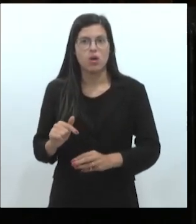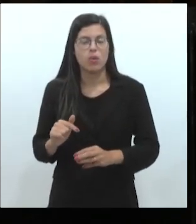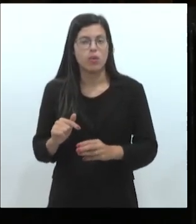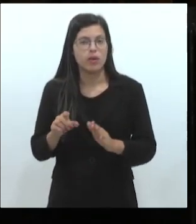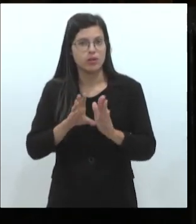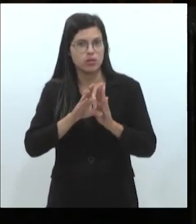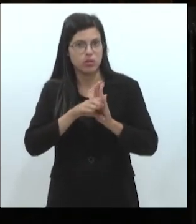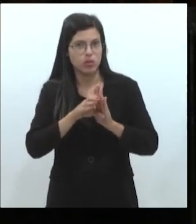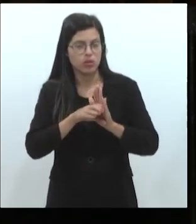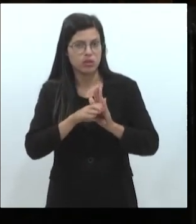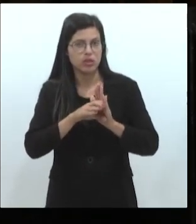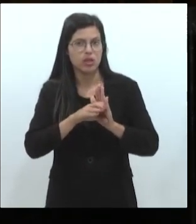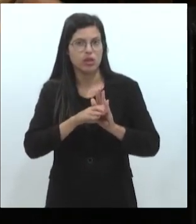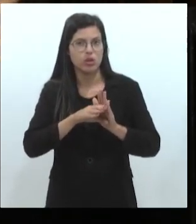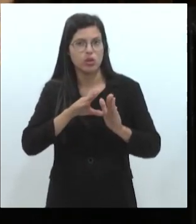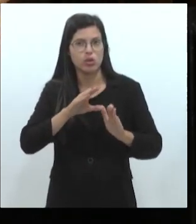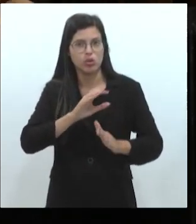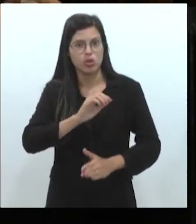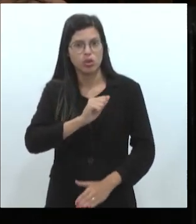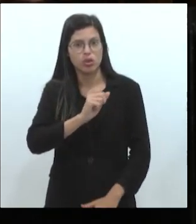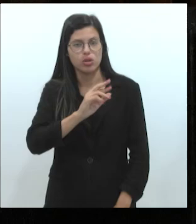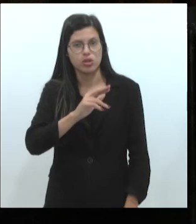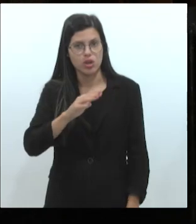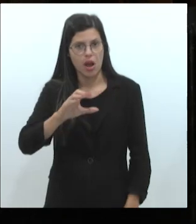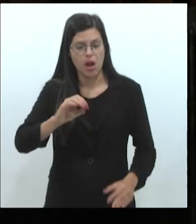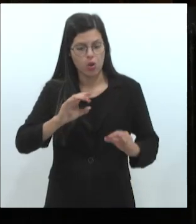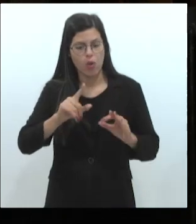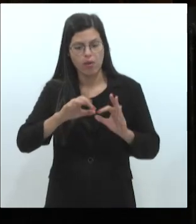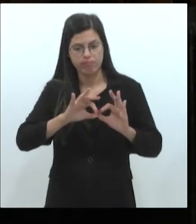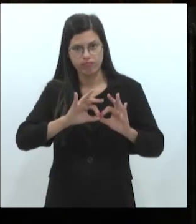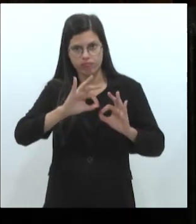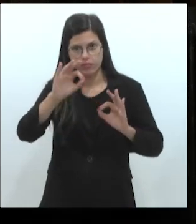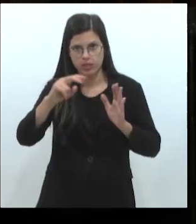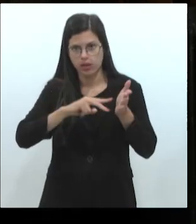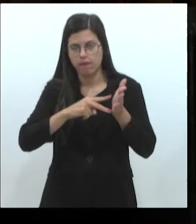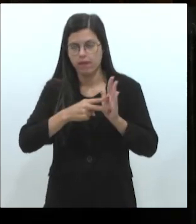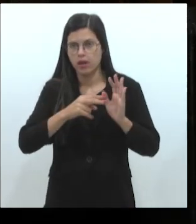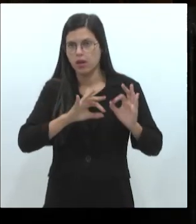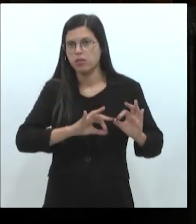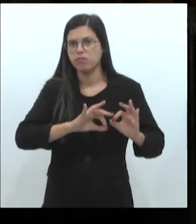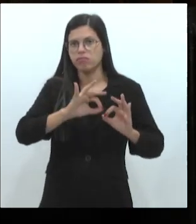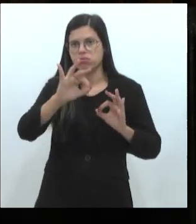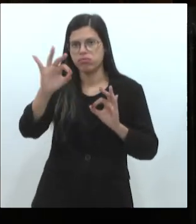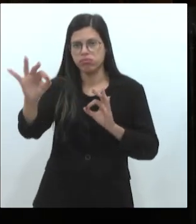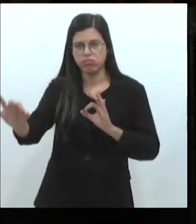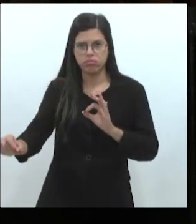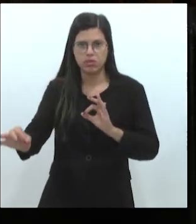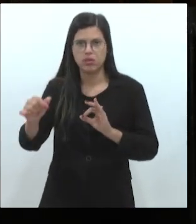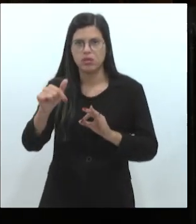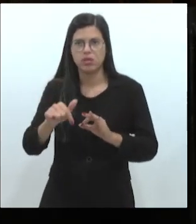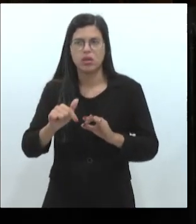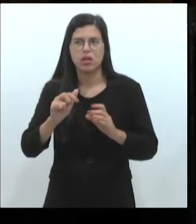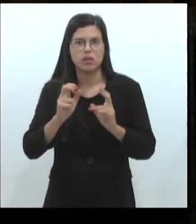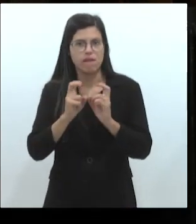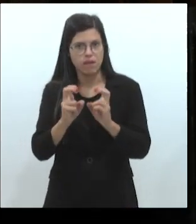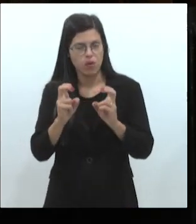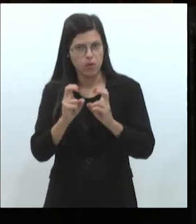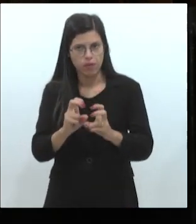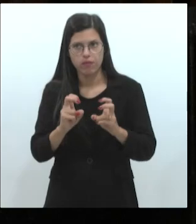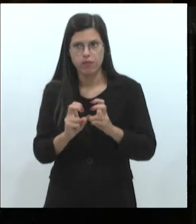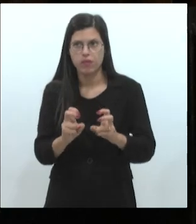grandes distâncias. E esta ferrovia cortaria todo o nosso estado do norte,